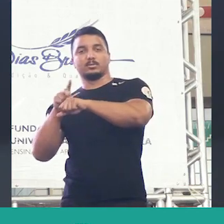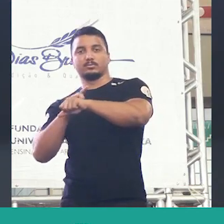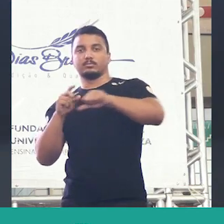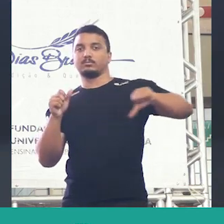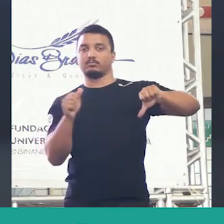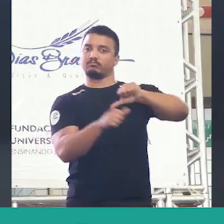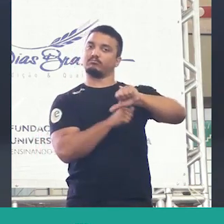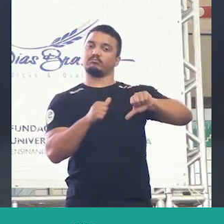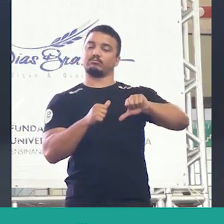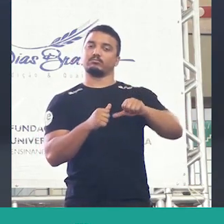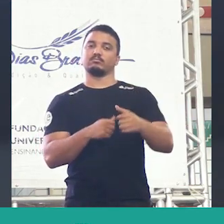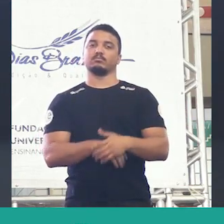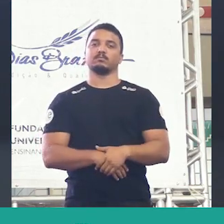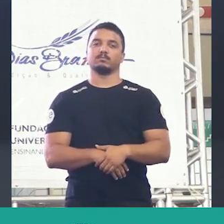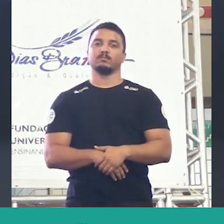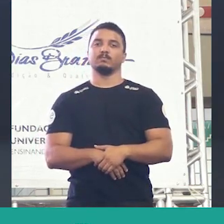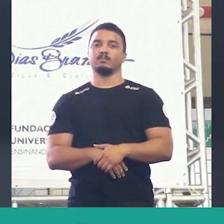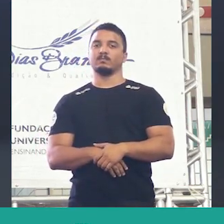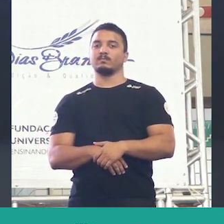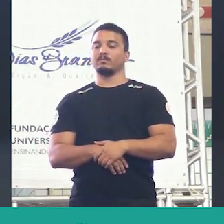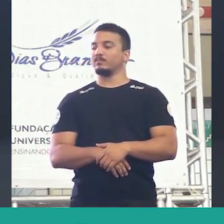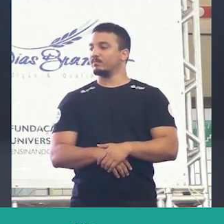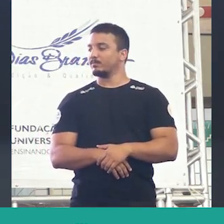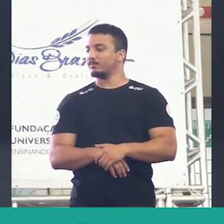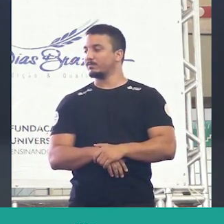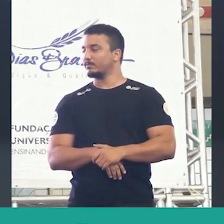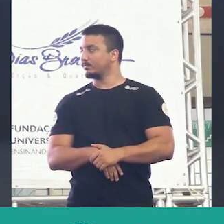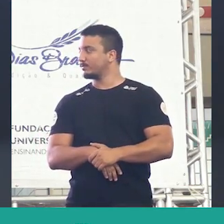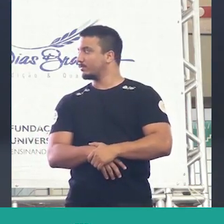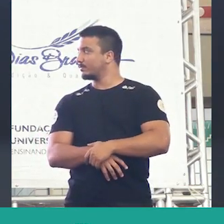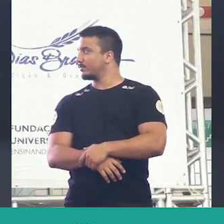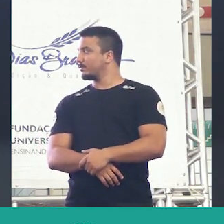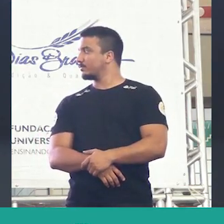não? Beleza? Certo?